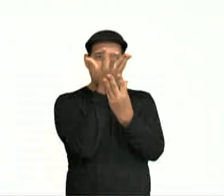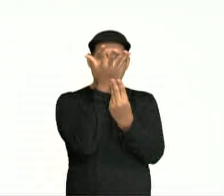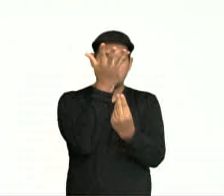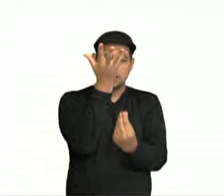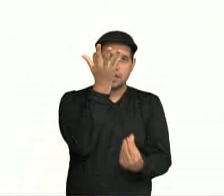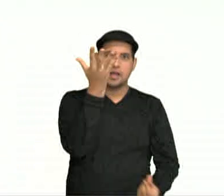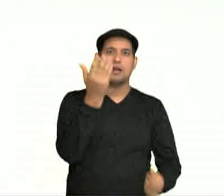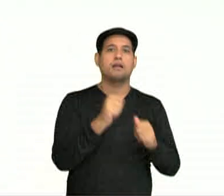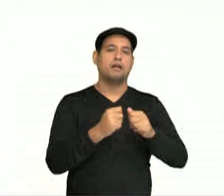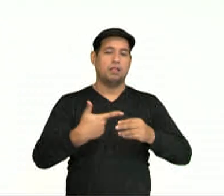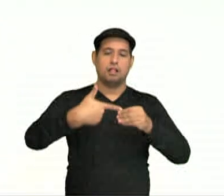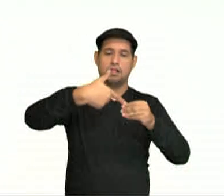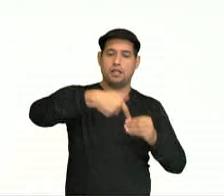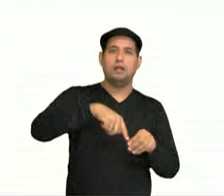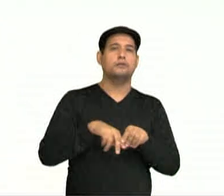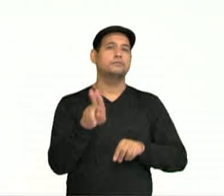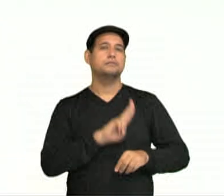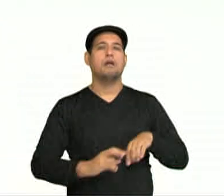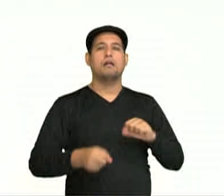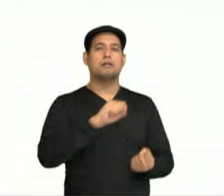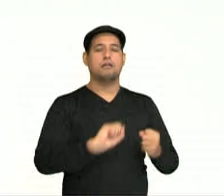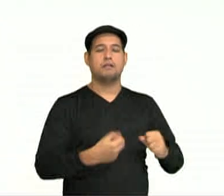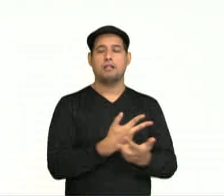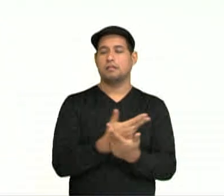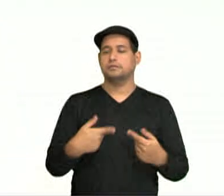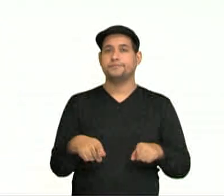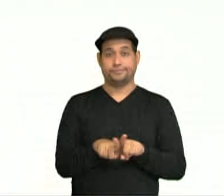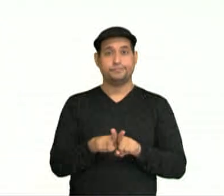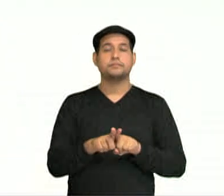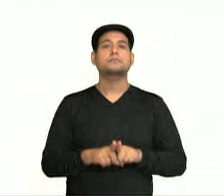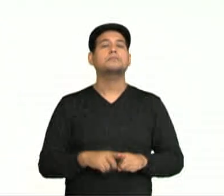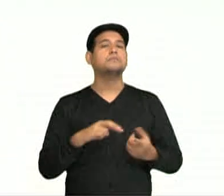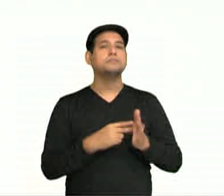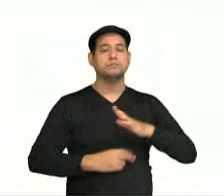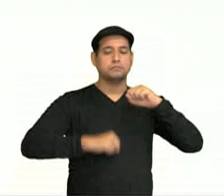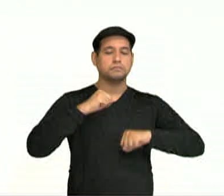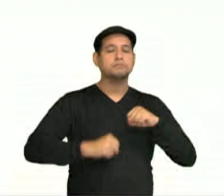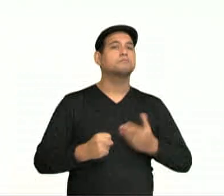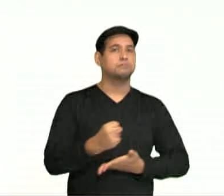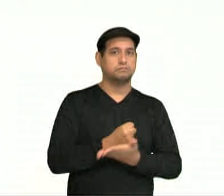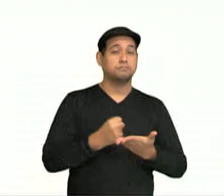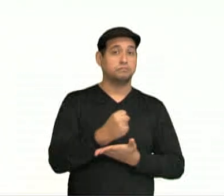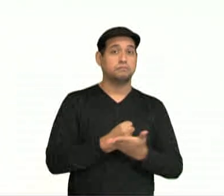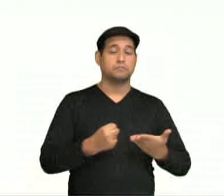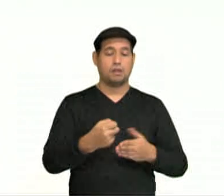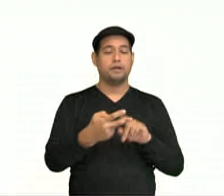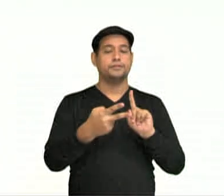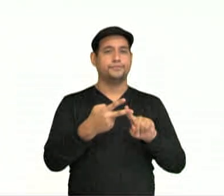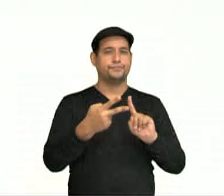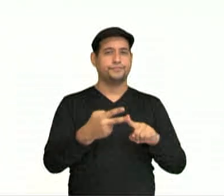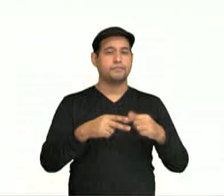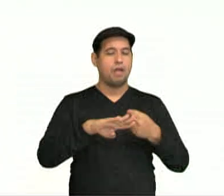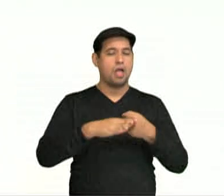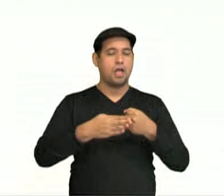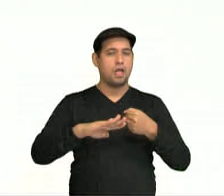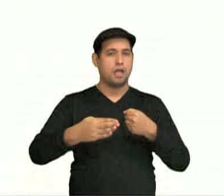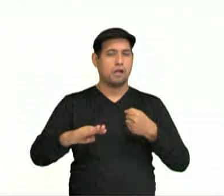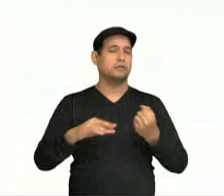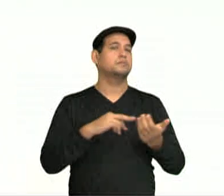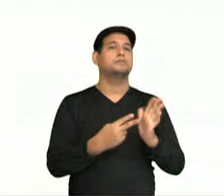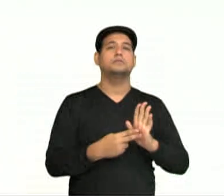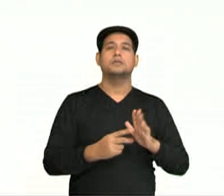em combustíveis, por exemplo, que são usados nos veículos. Então, é uma indústria de base, né? As intermediárias ali